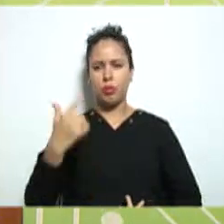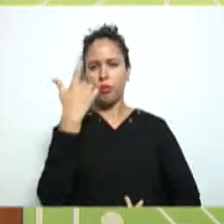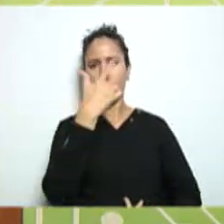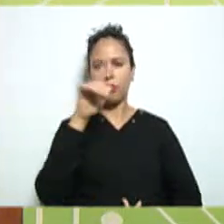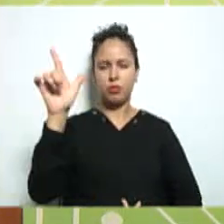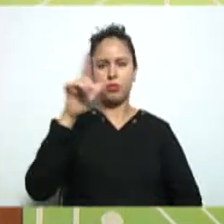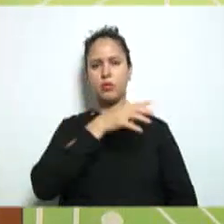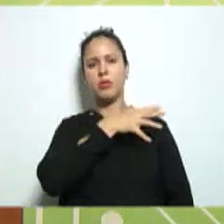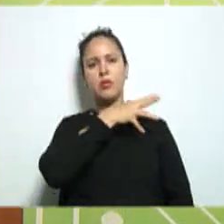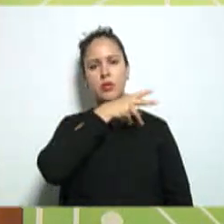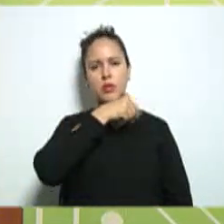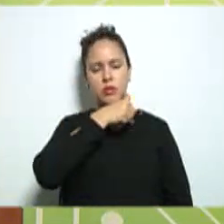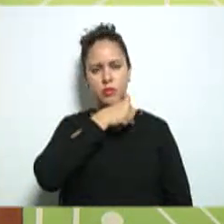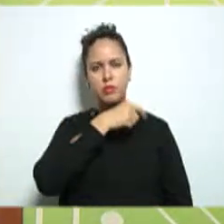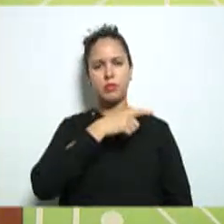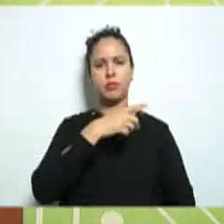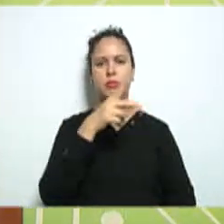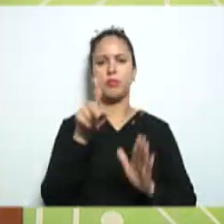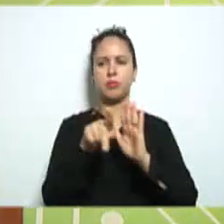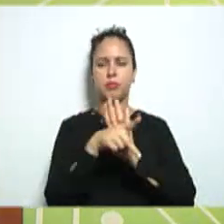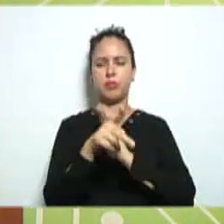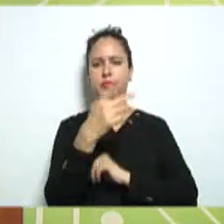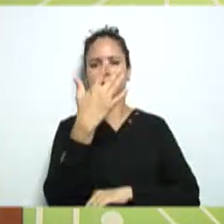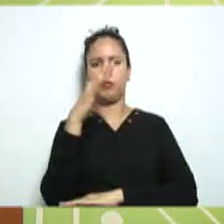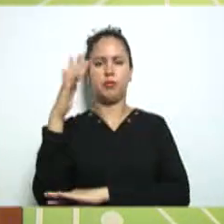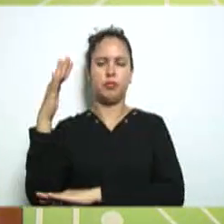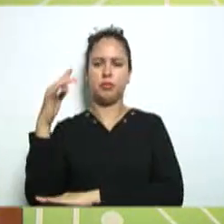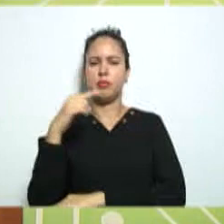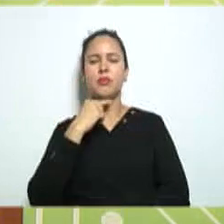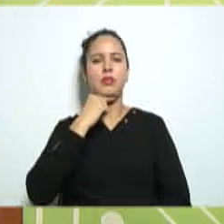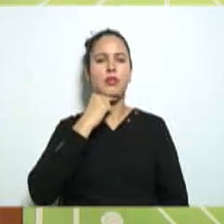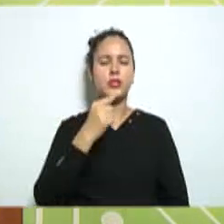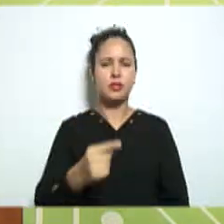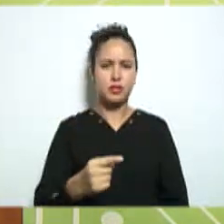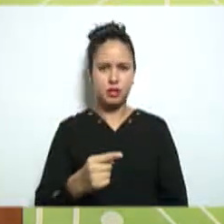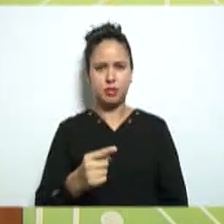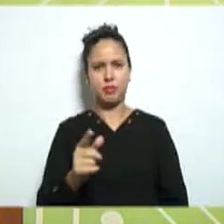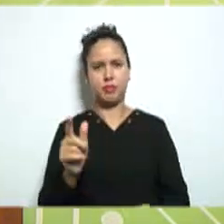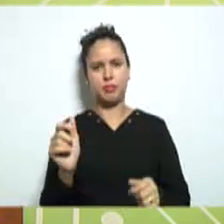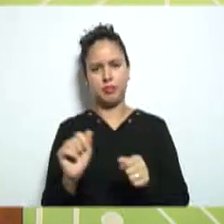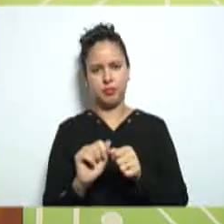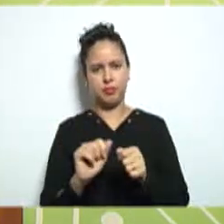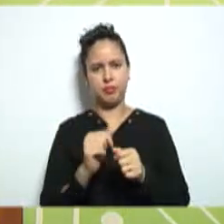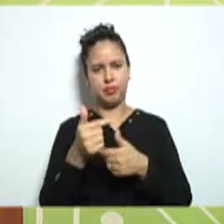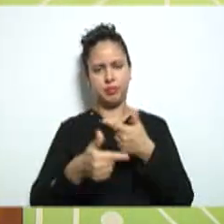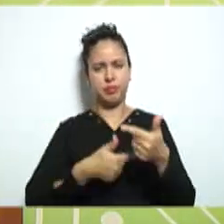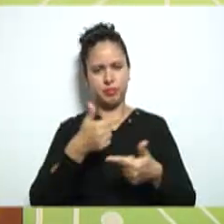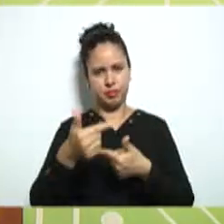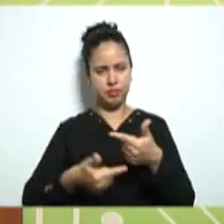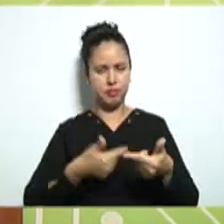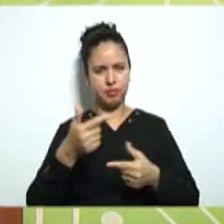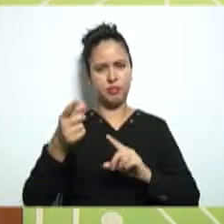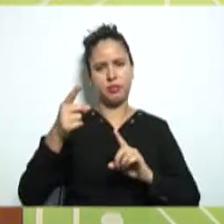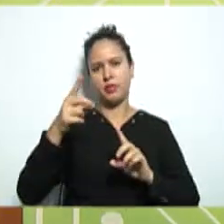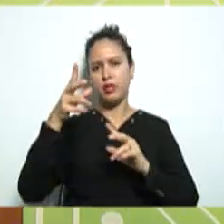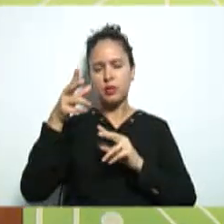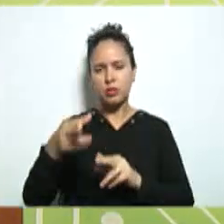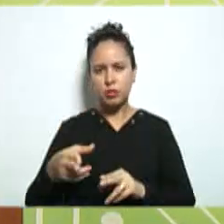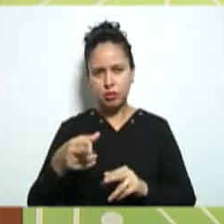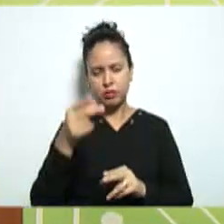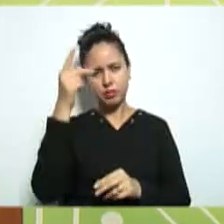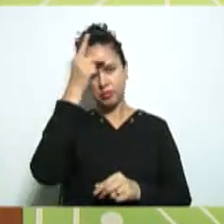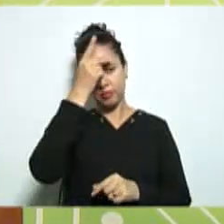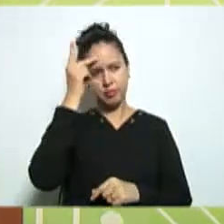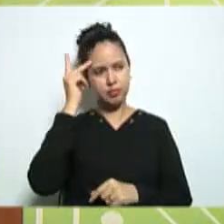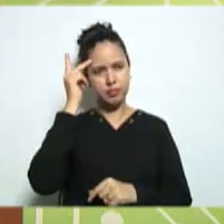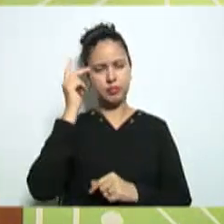animais que existem na natureza, eles não conseguem realizar o tipo de trabalho que o homem consegue